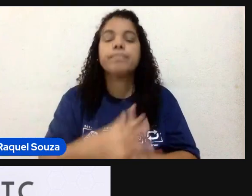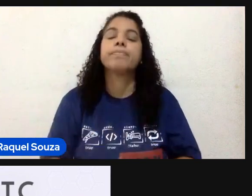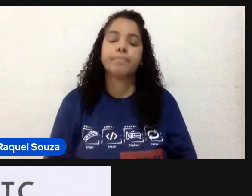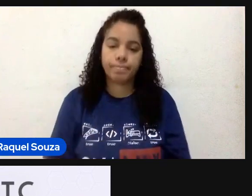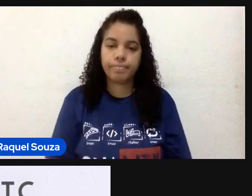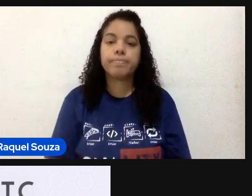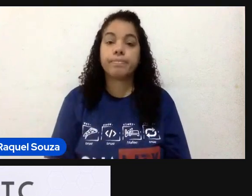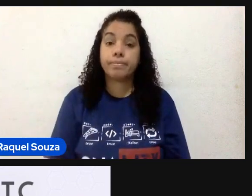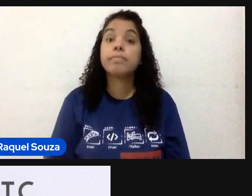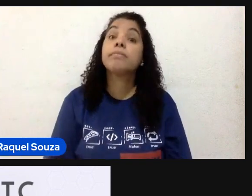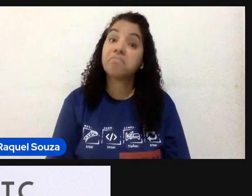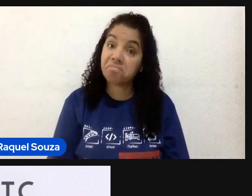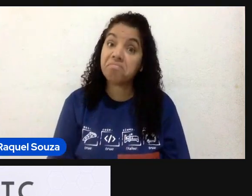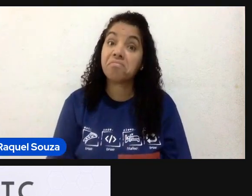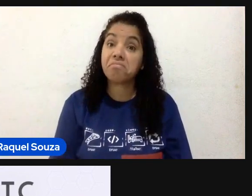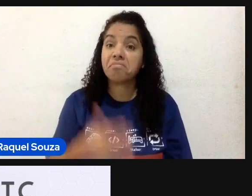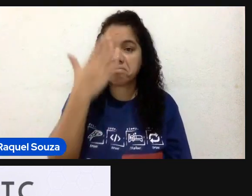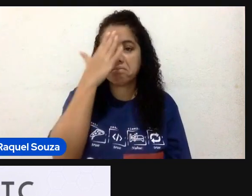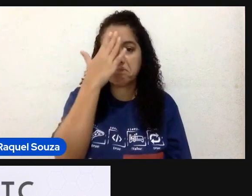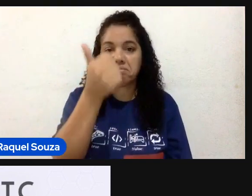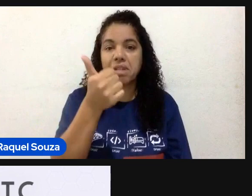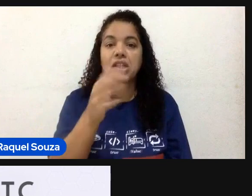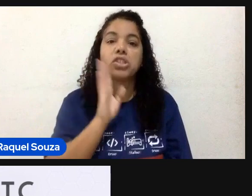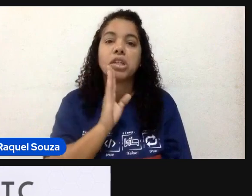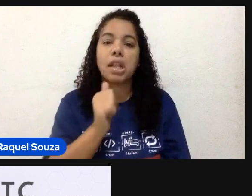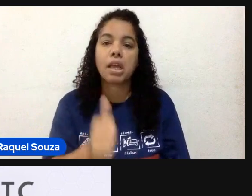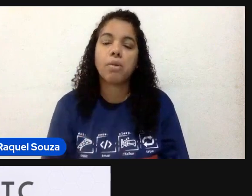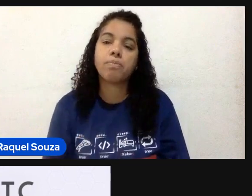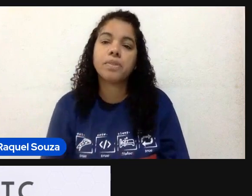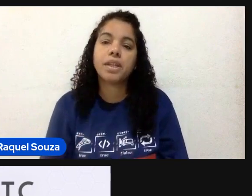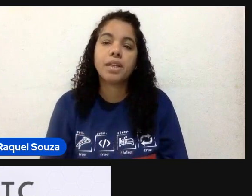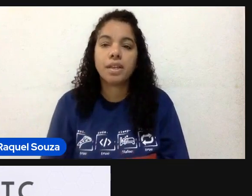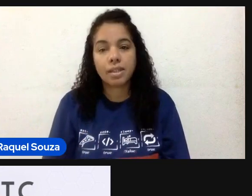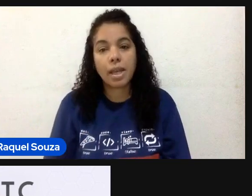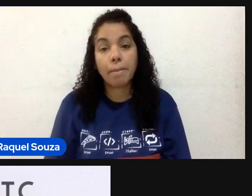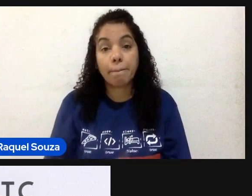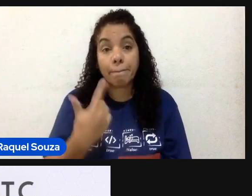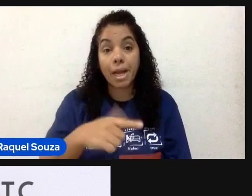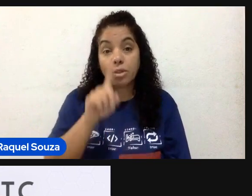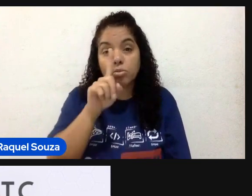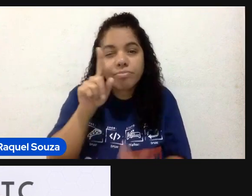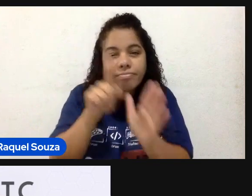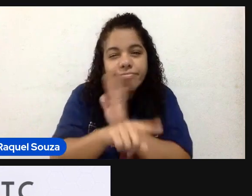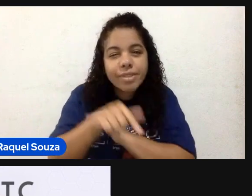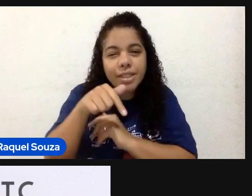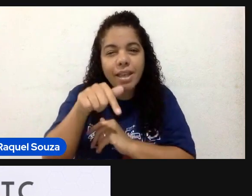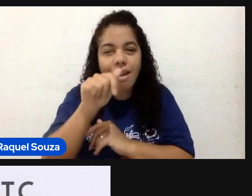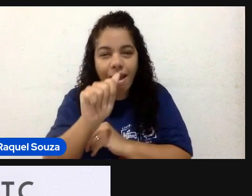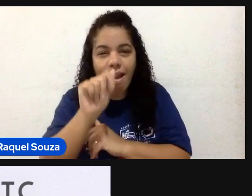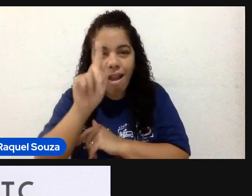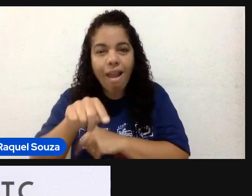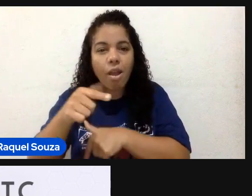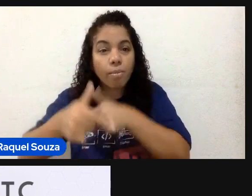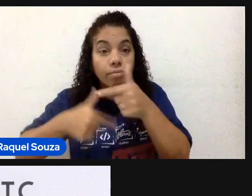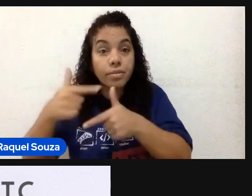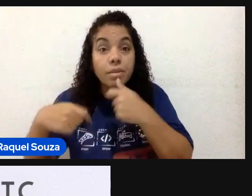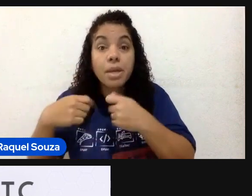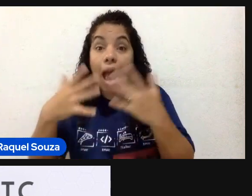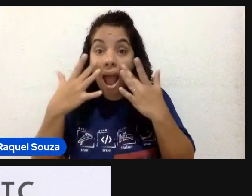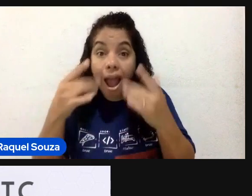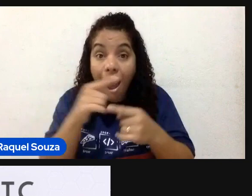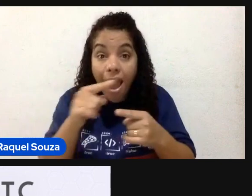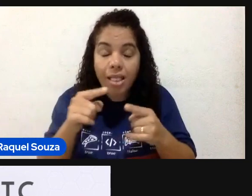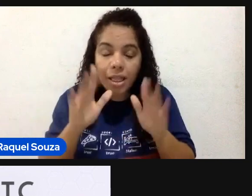Ah, entendi. Legal. Mais uma perguntinha. QA é uma atividade que requer muita atenção e